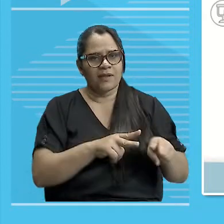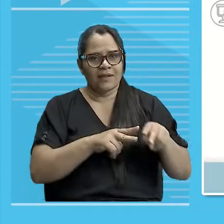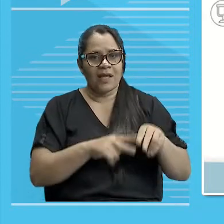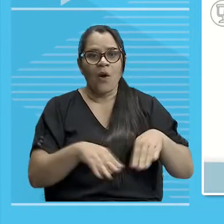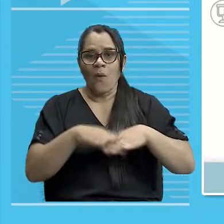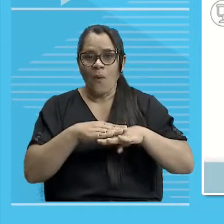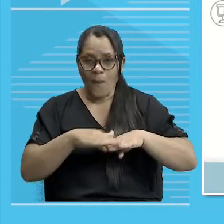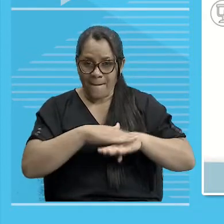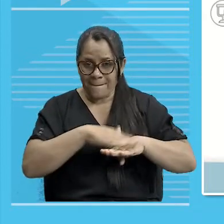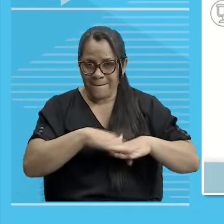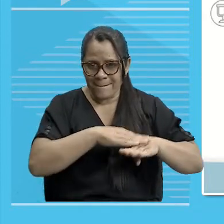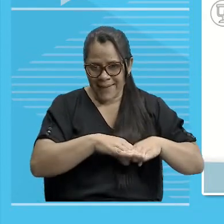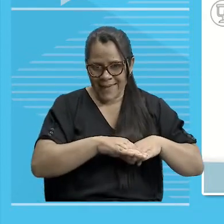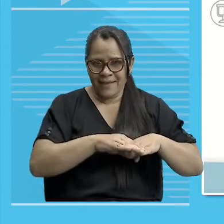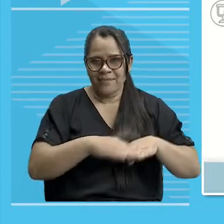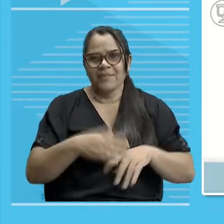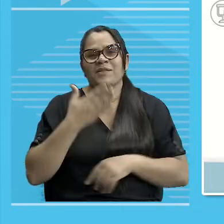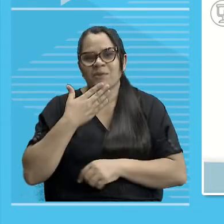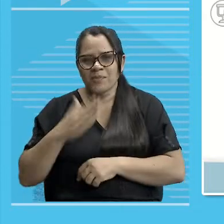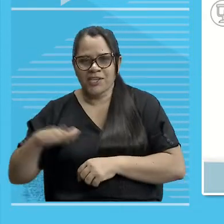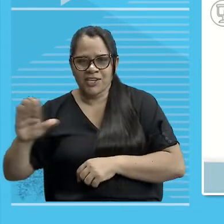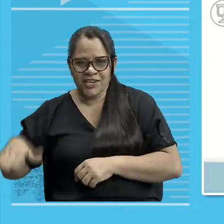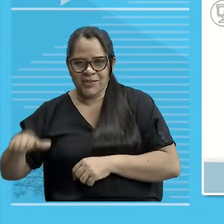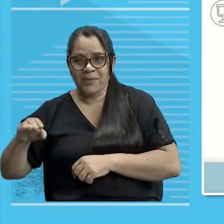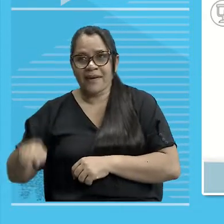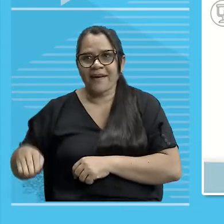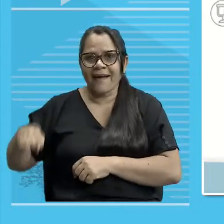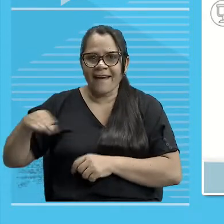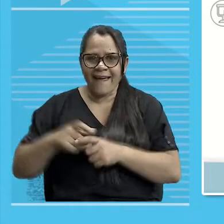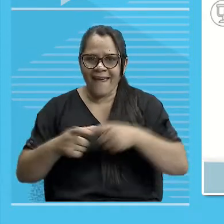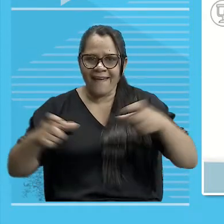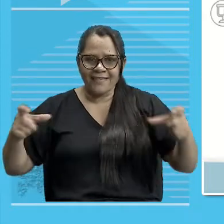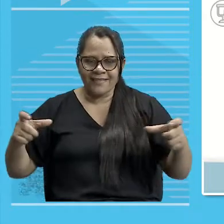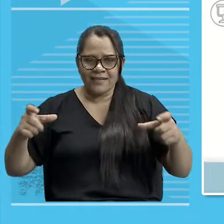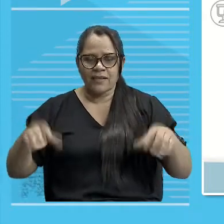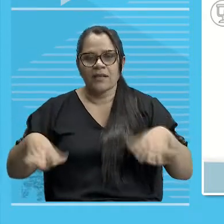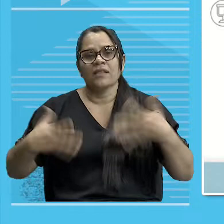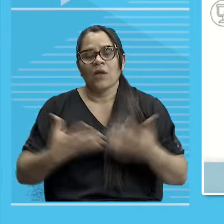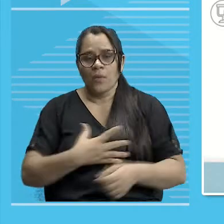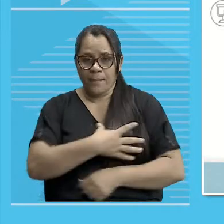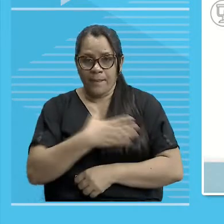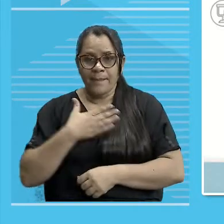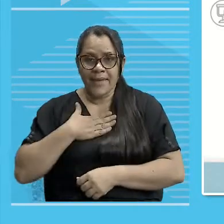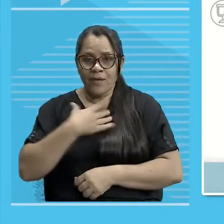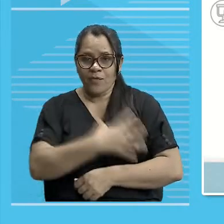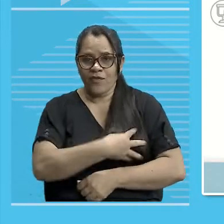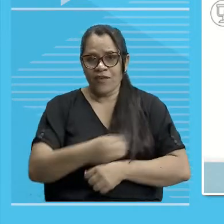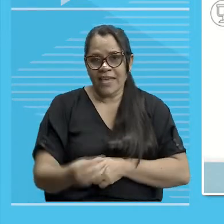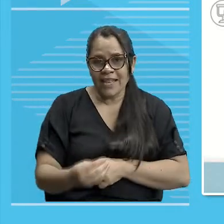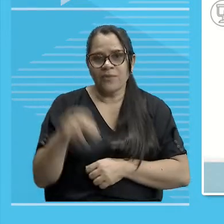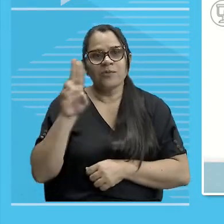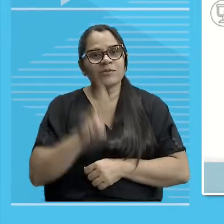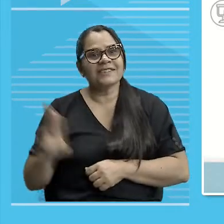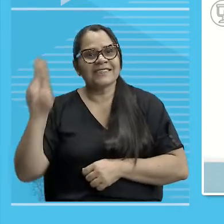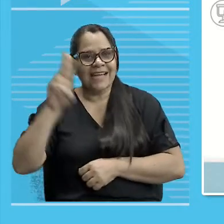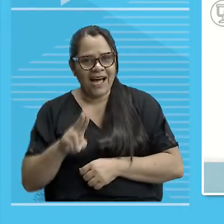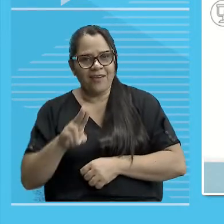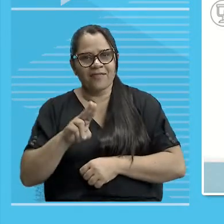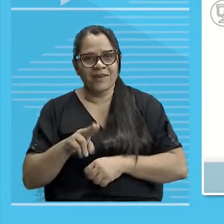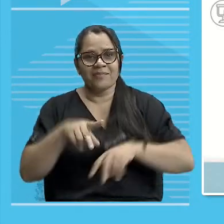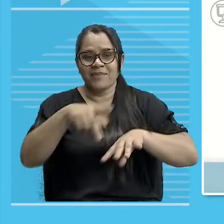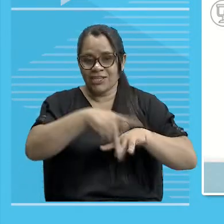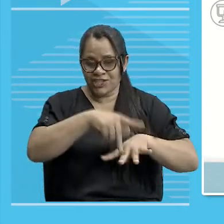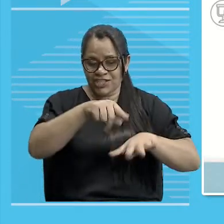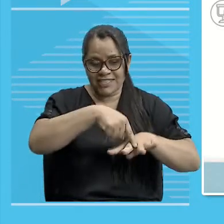crescendo. O meu usava a minha chinela. Eu calço 38, dependendo da chinela. Rapaz, o pé desse